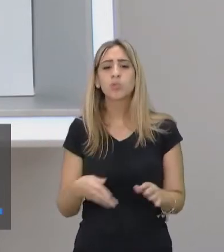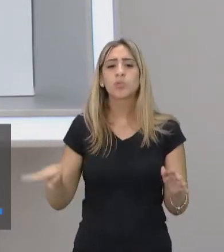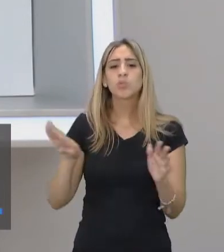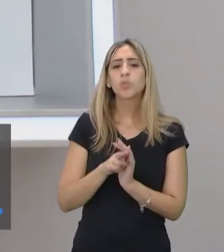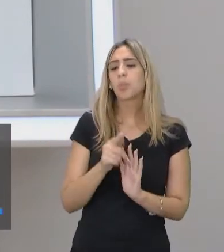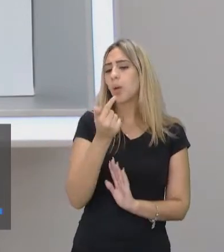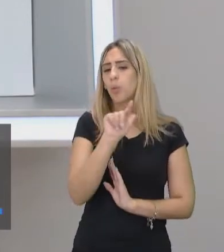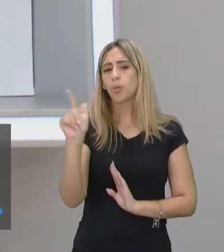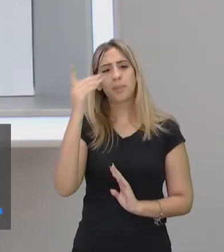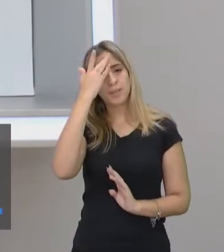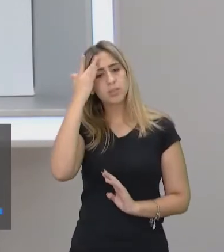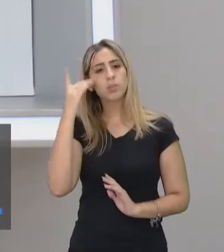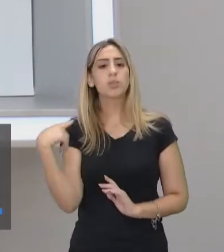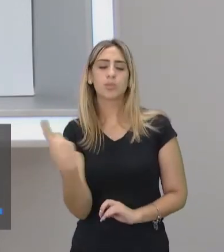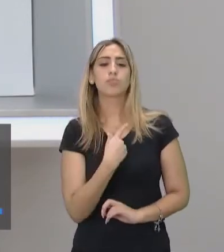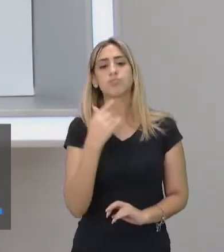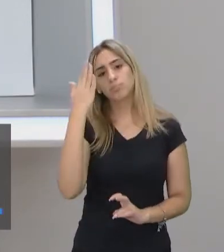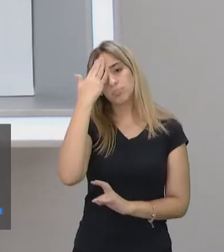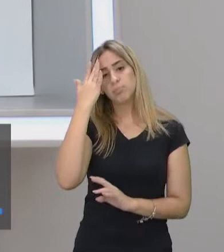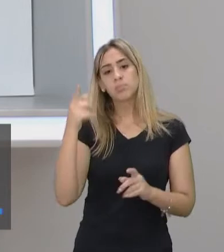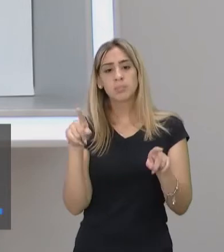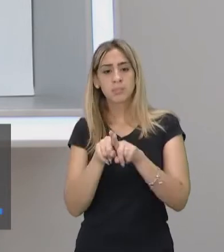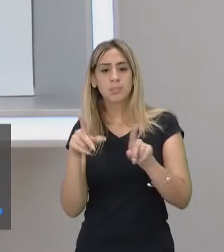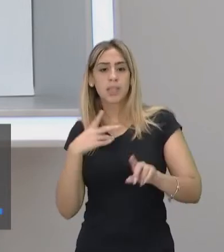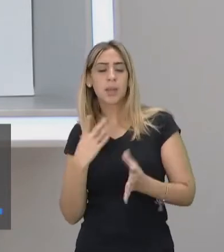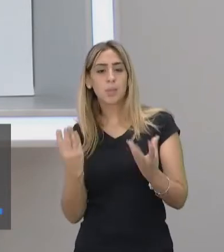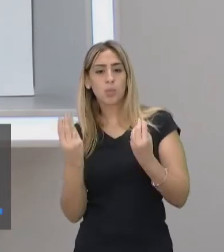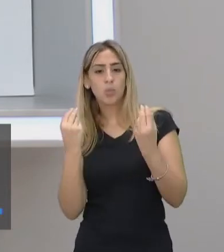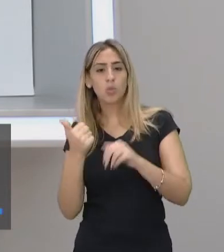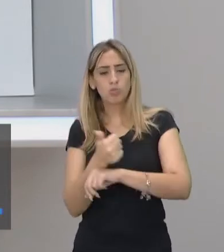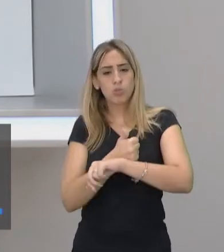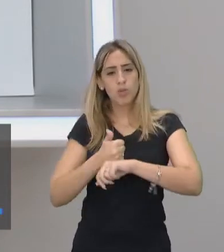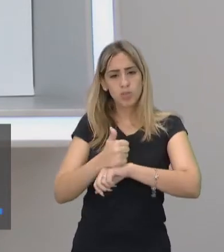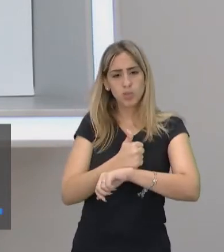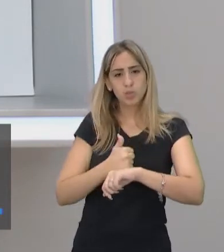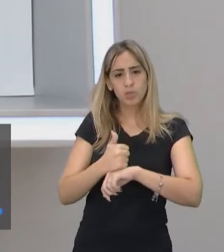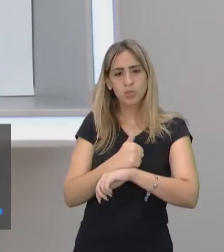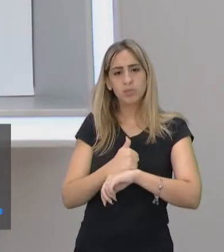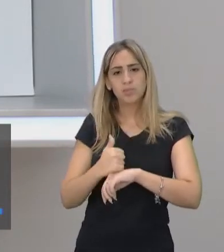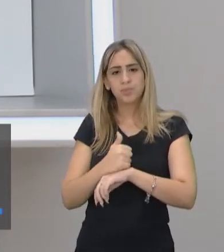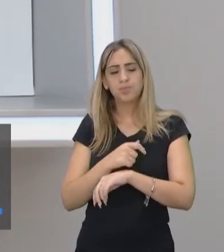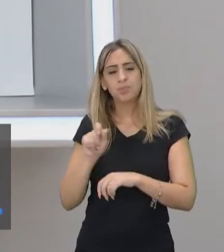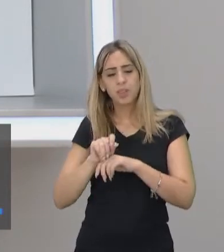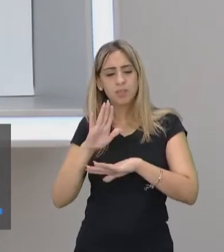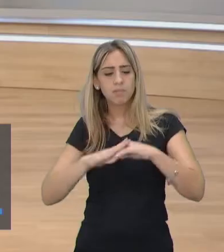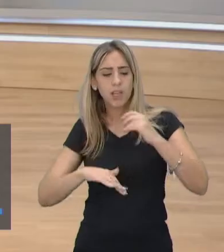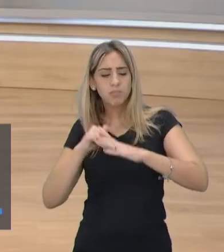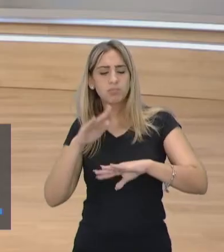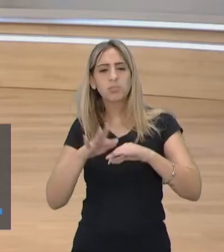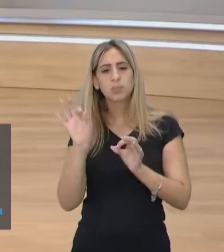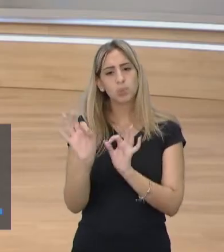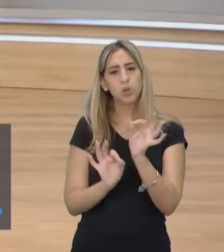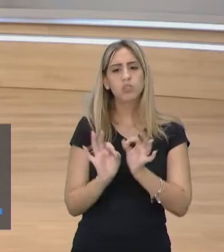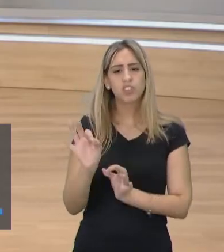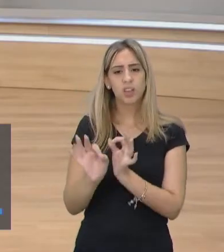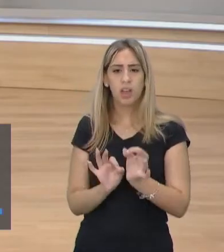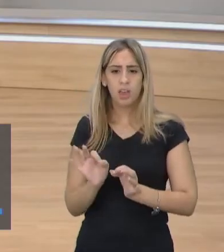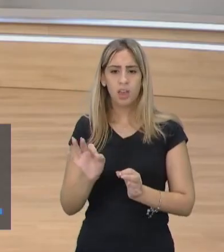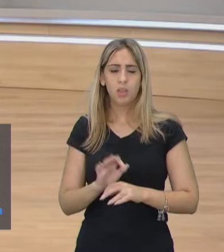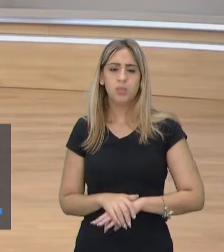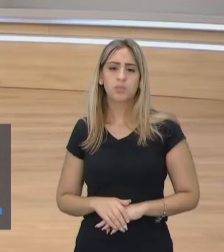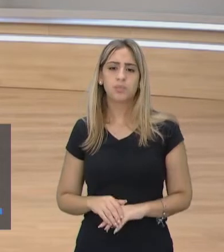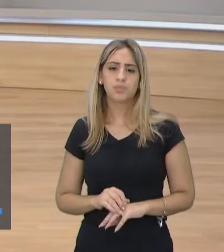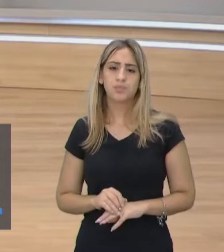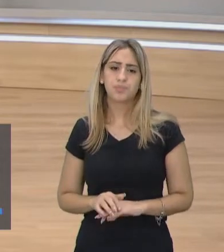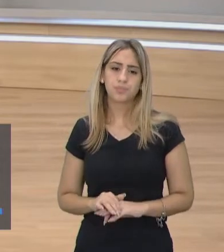ao outro. E nós sabemos também que existem muitos profissionais que montam esses projetos